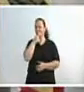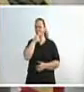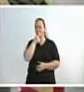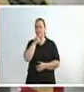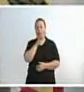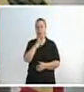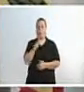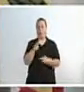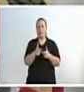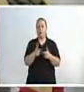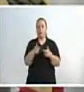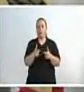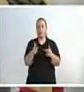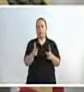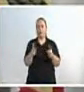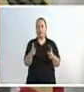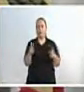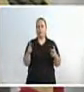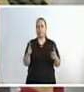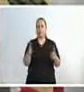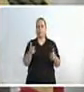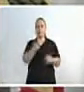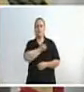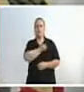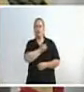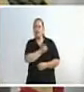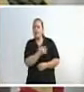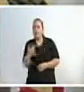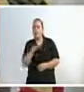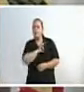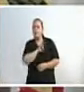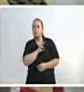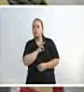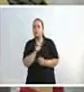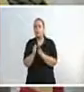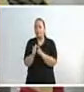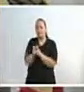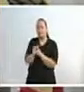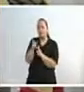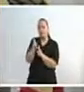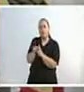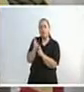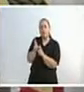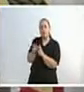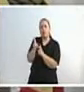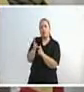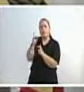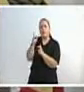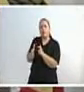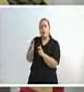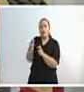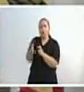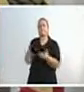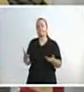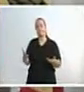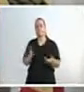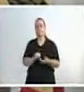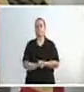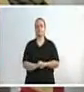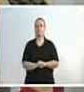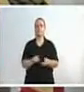crescendo e o número de policiais não cresce da mesma rapidez que cresce a população de Blumenau. Mas,